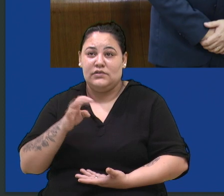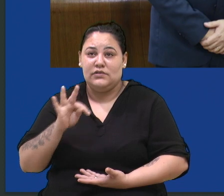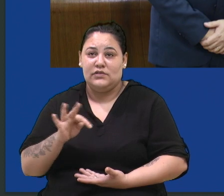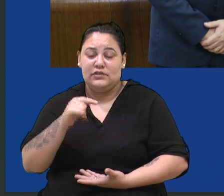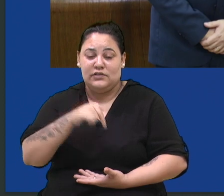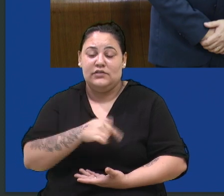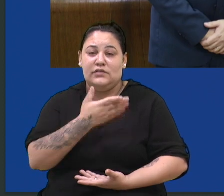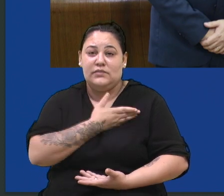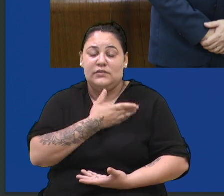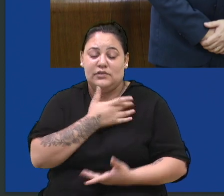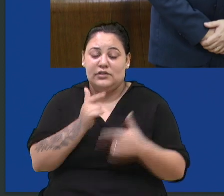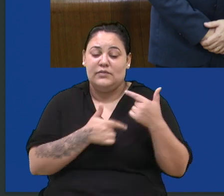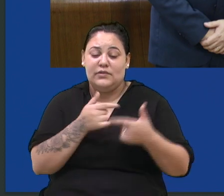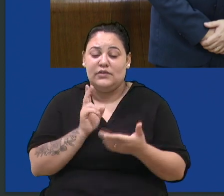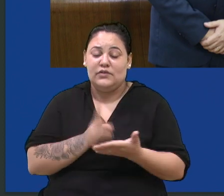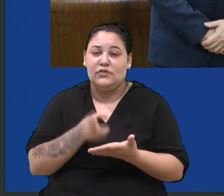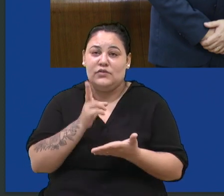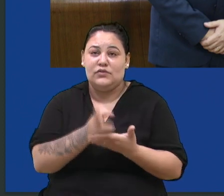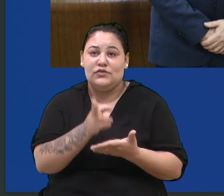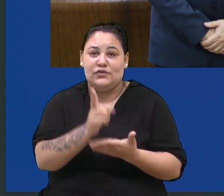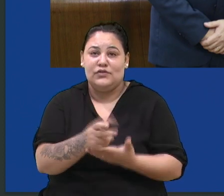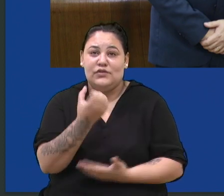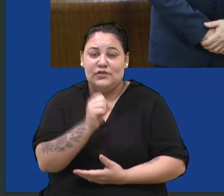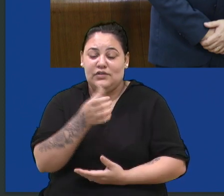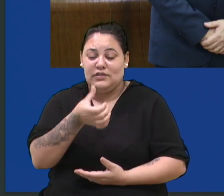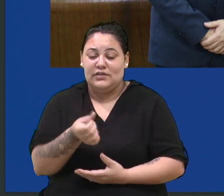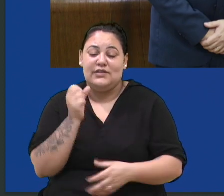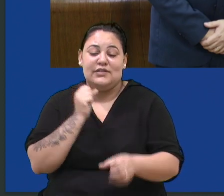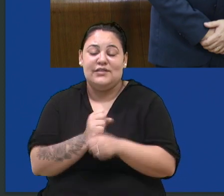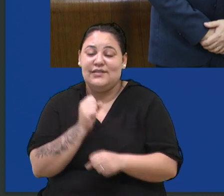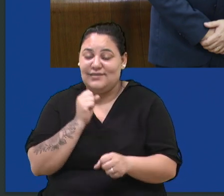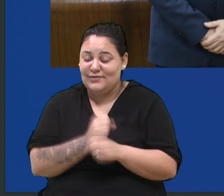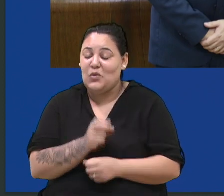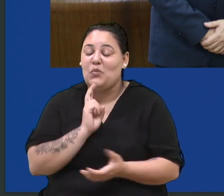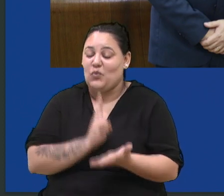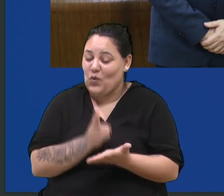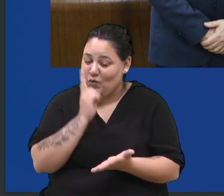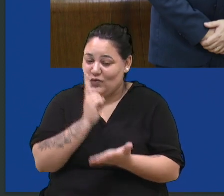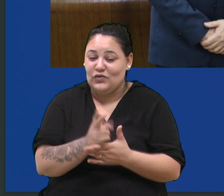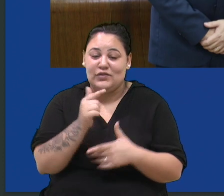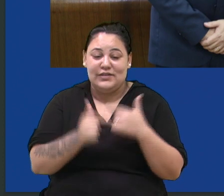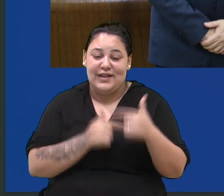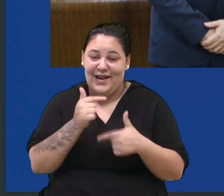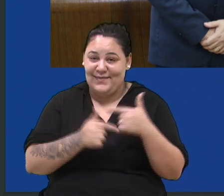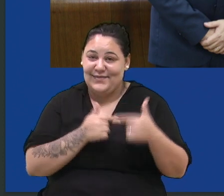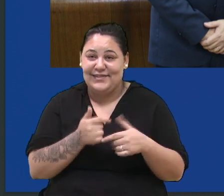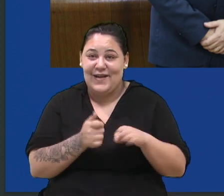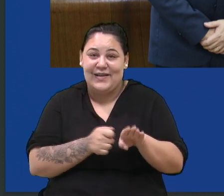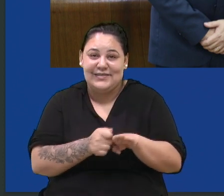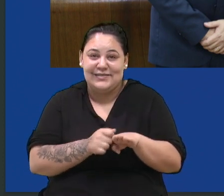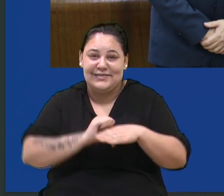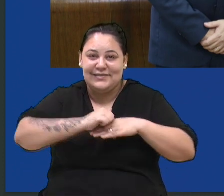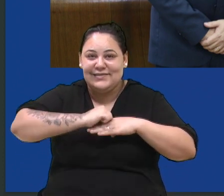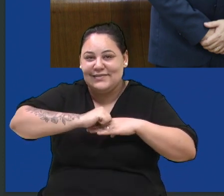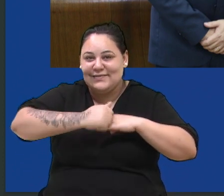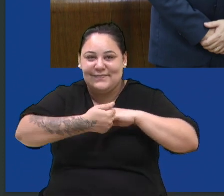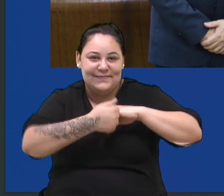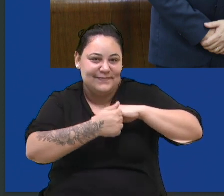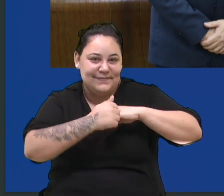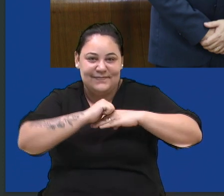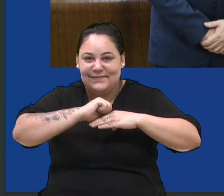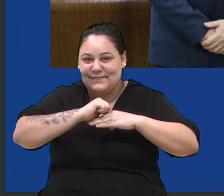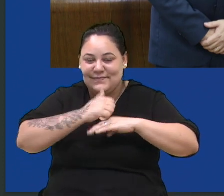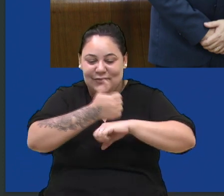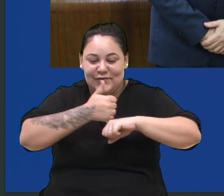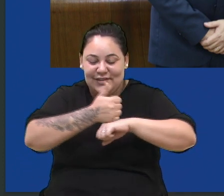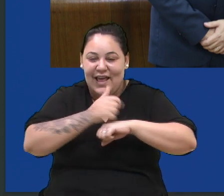que continua com aos seus 86 anos, continua trabalhando, né, no ofício de sapateiro, e uma liderança lá